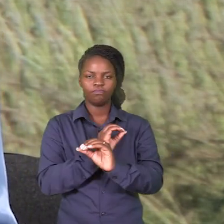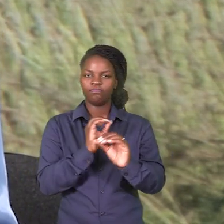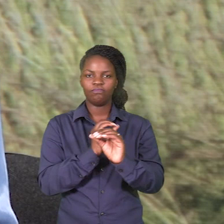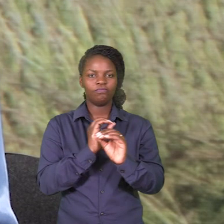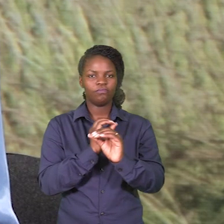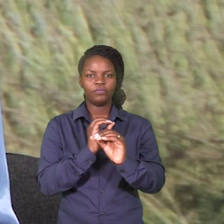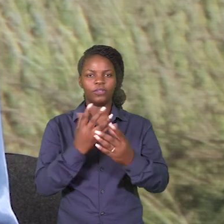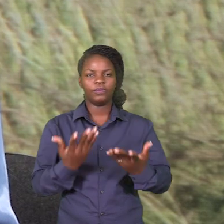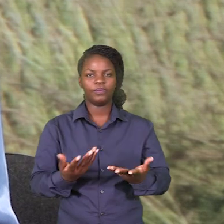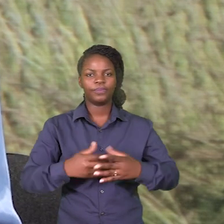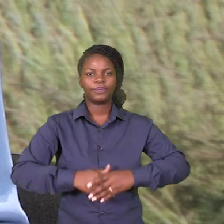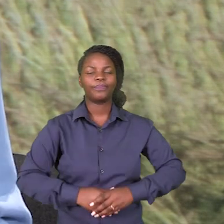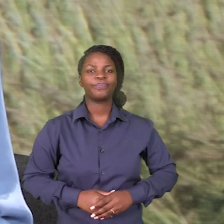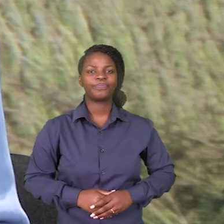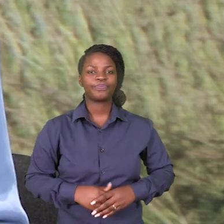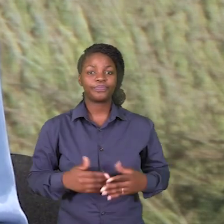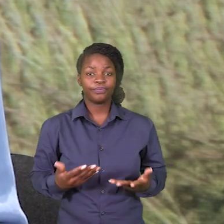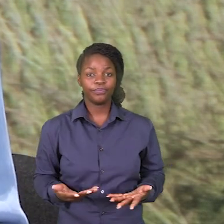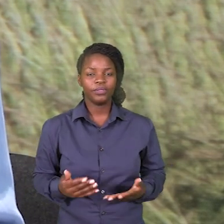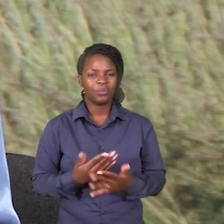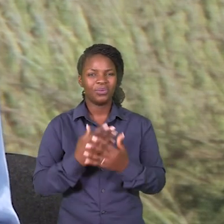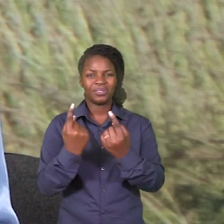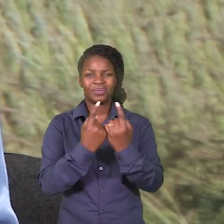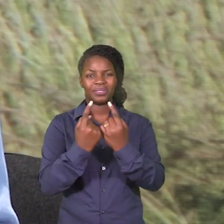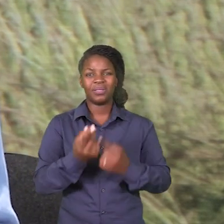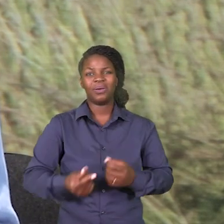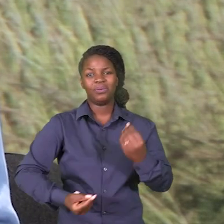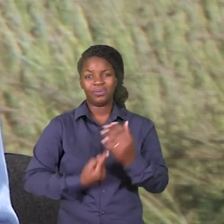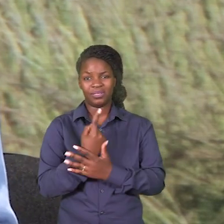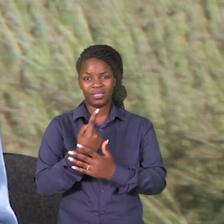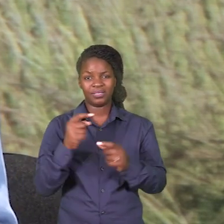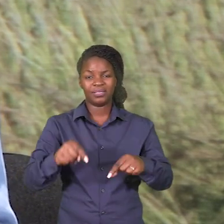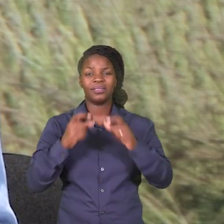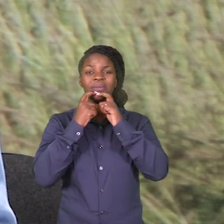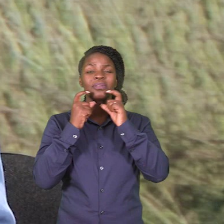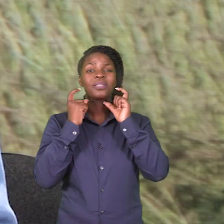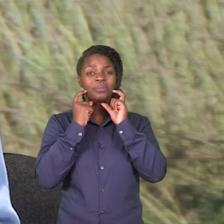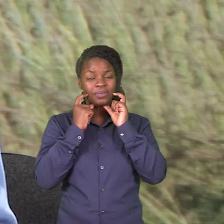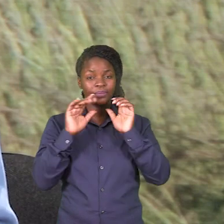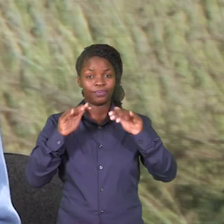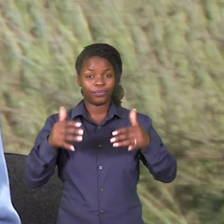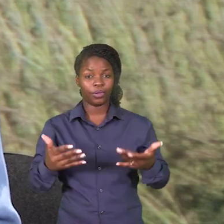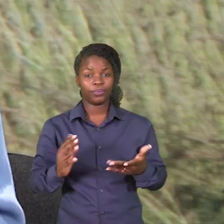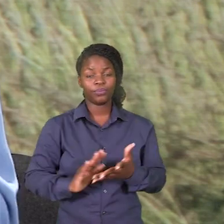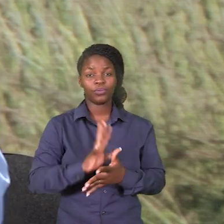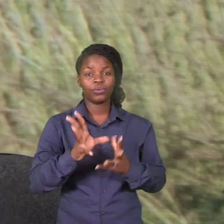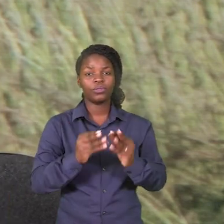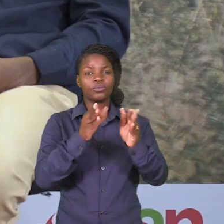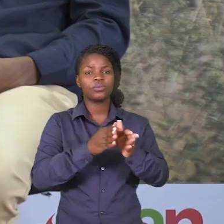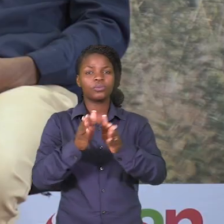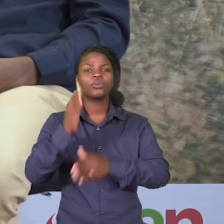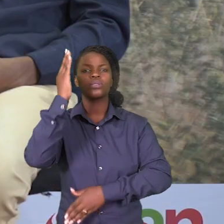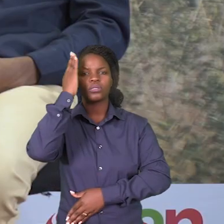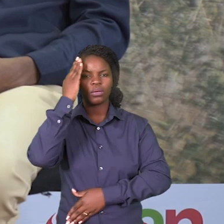a acontecer a nível do de grande parte de situações que nós temos visto acontecer aqui a nível de país não é em